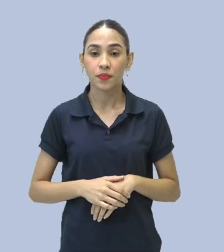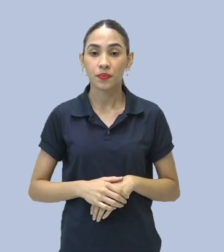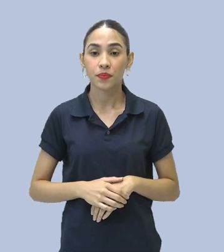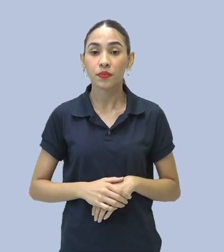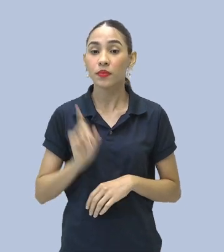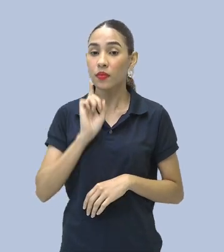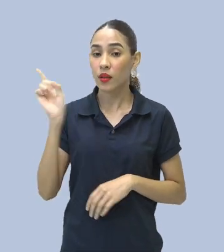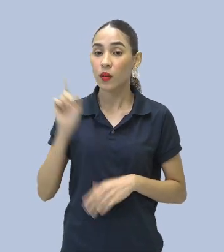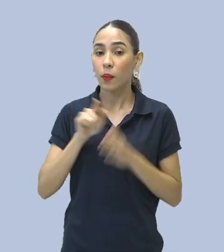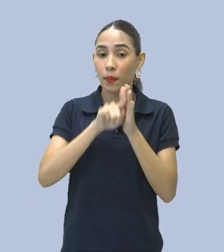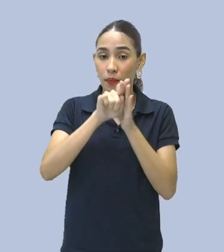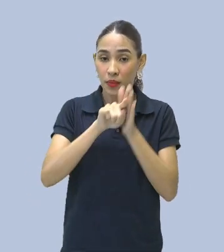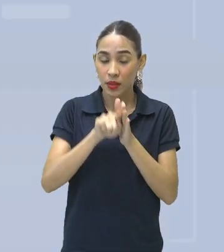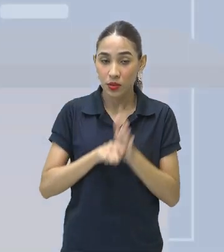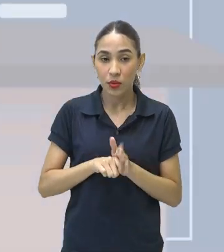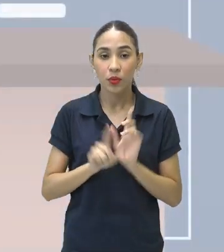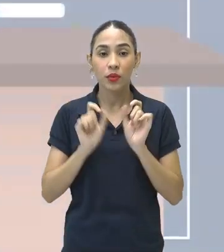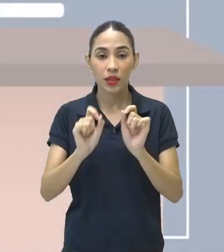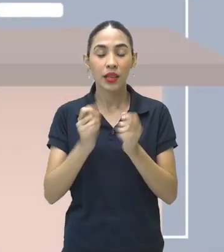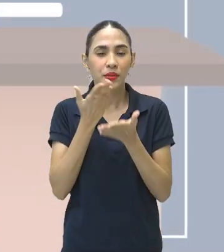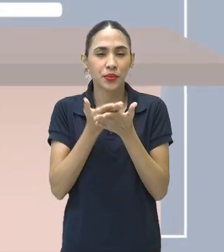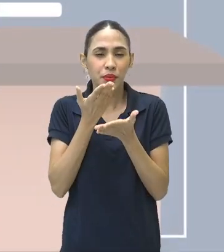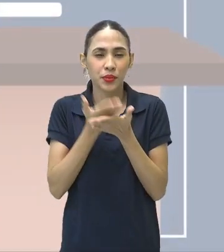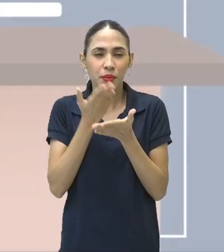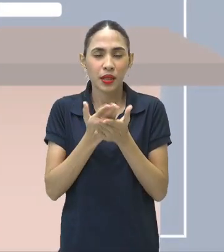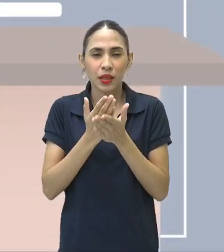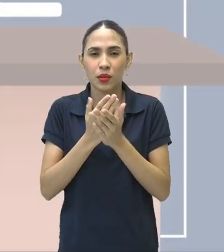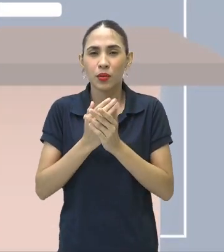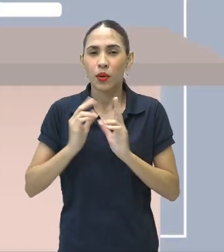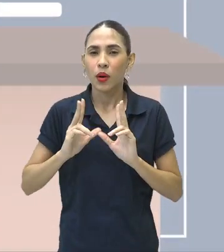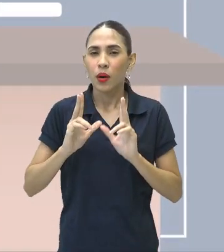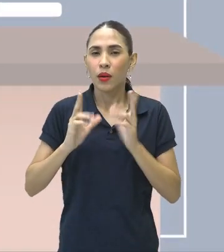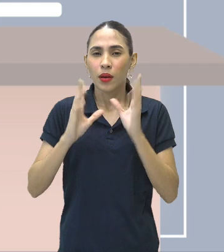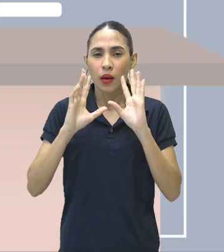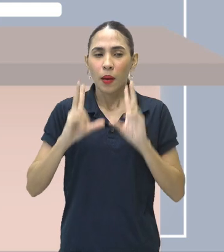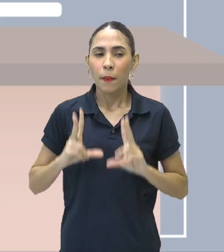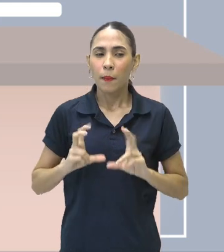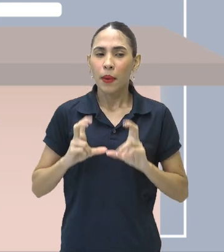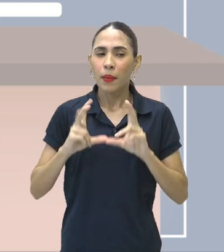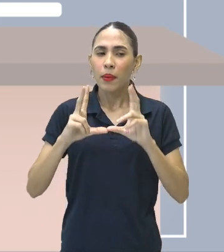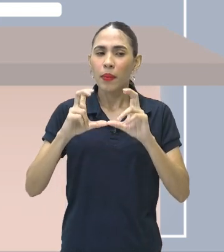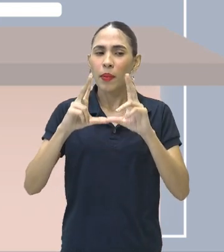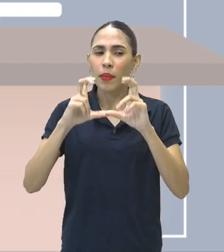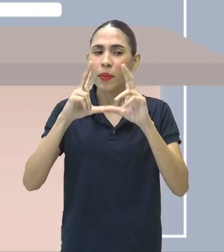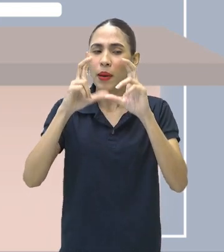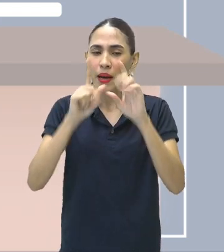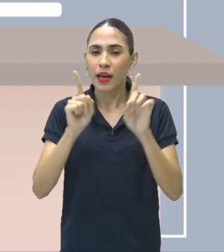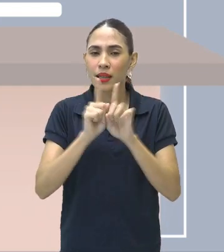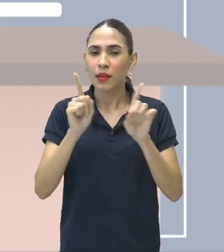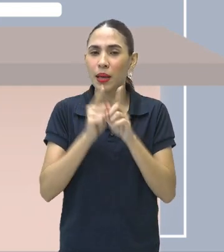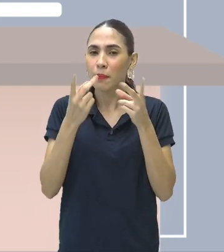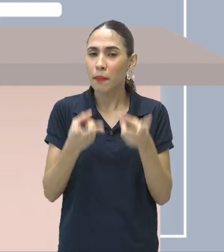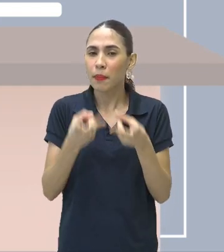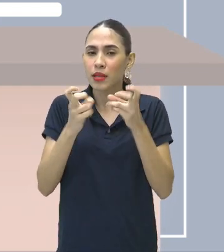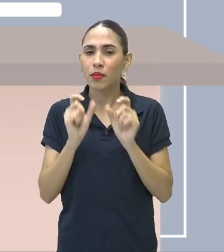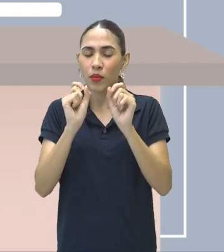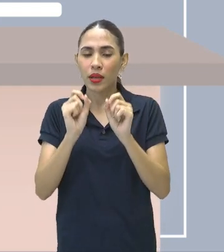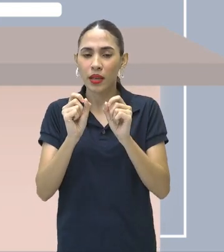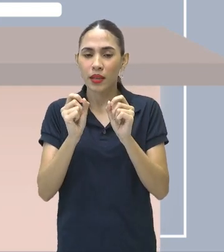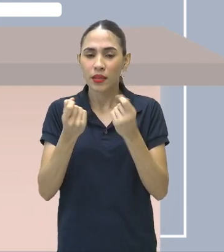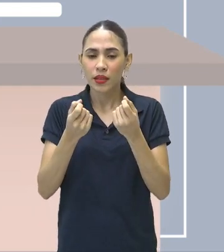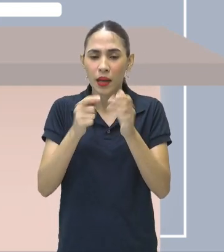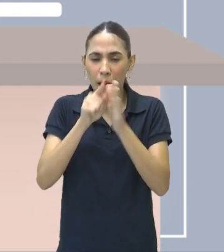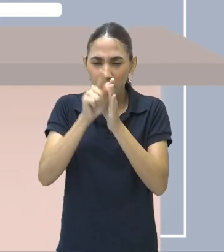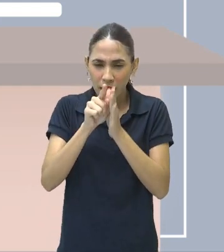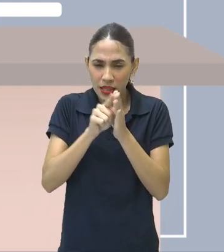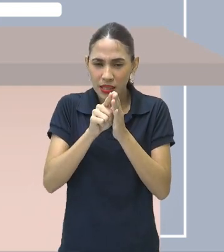Esse pesquisador estava estudando bactérias do gênero Staphylococcus e percebeu que sua amostra tinha